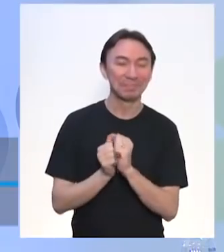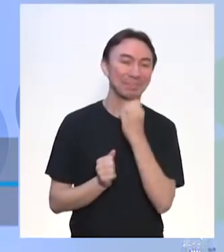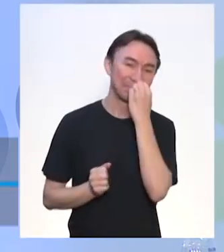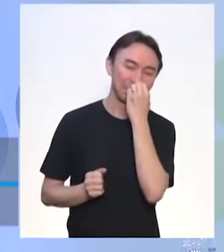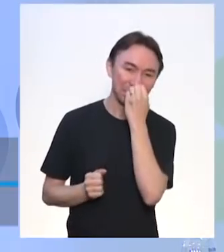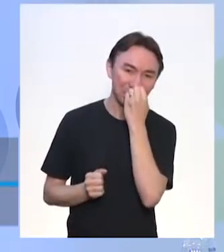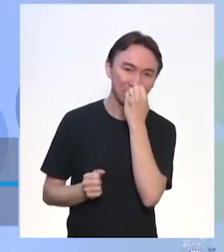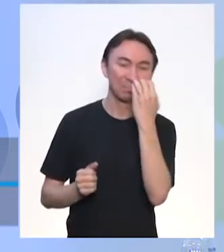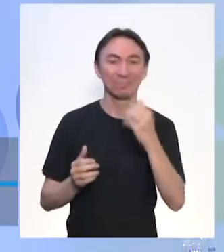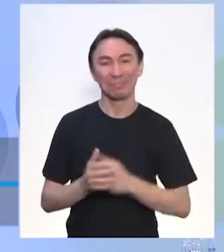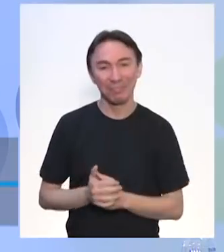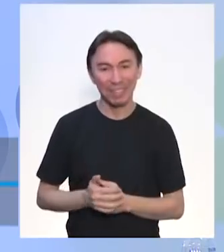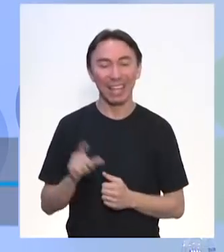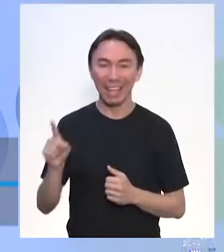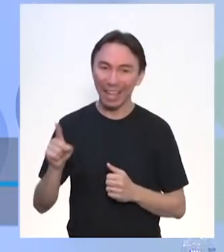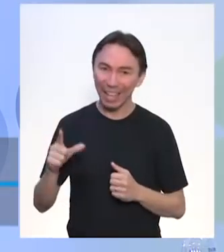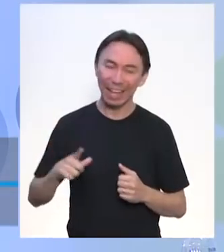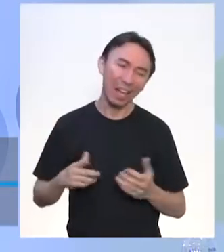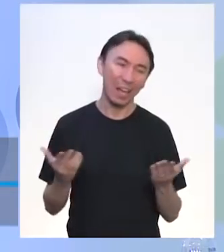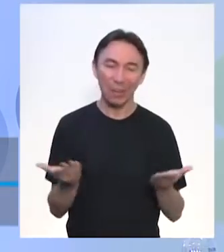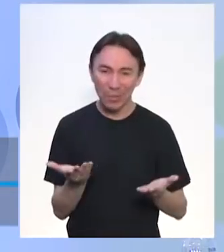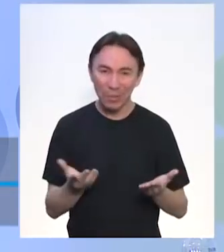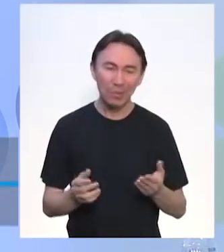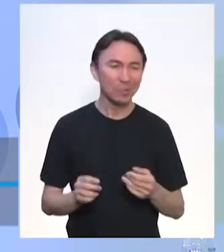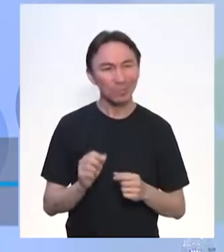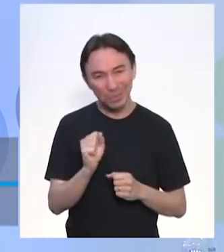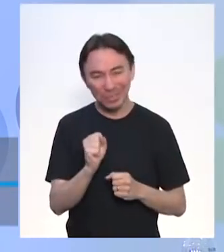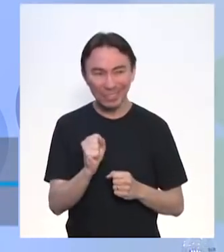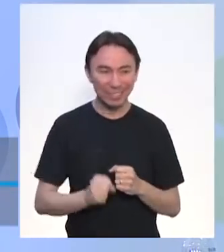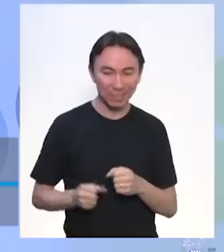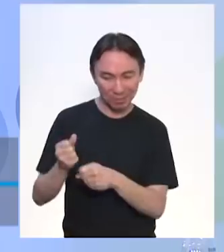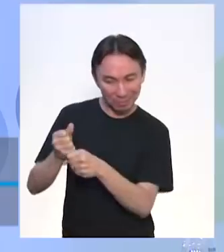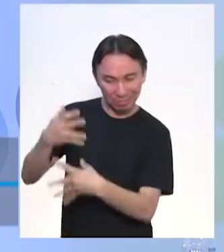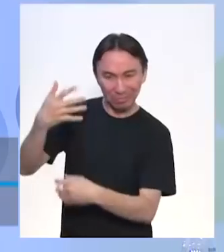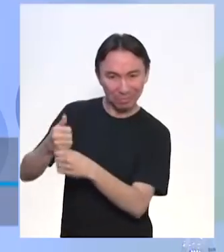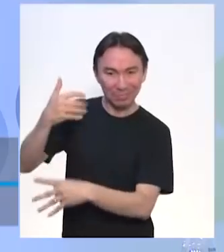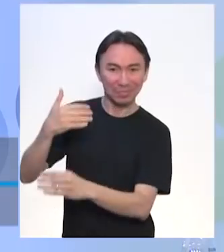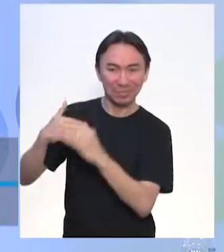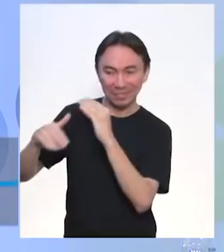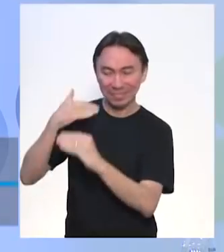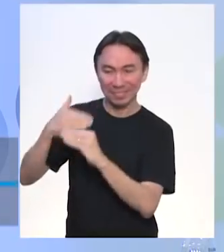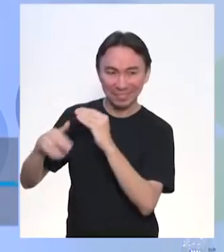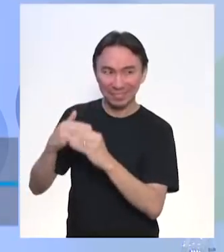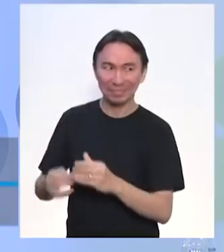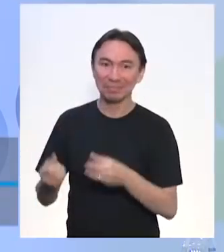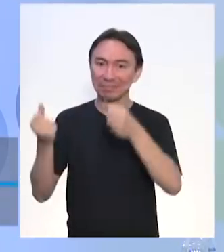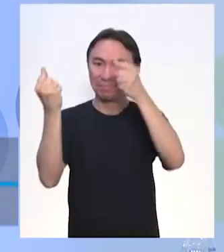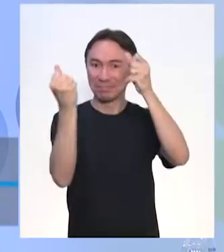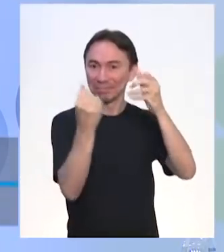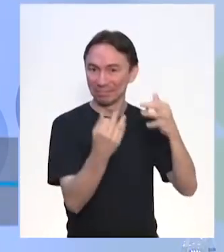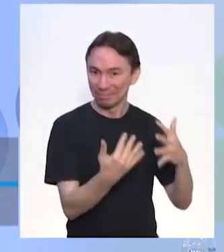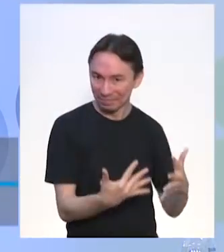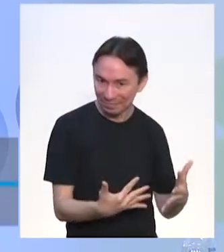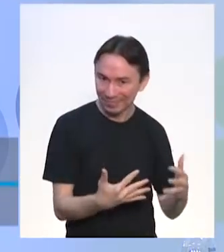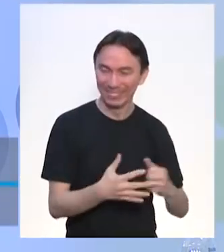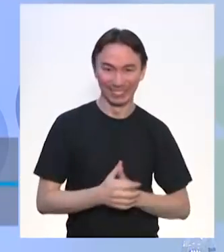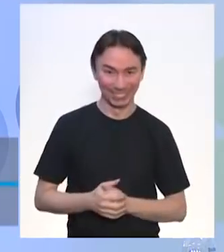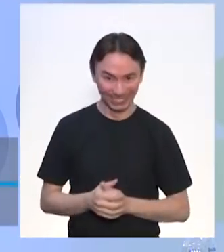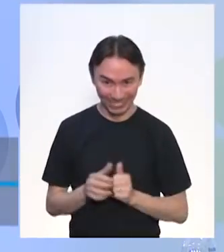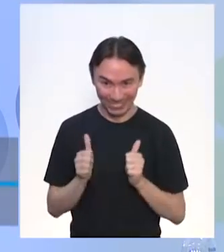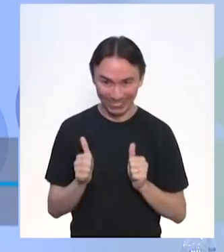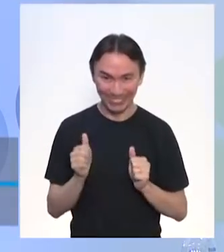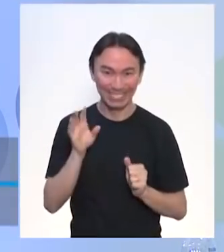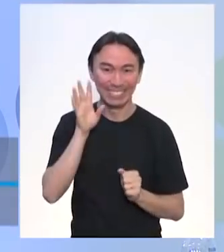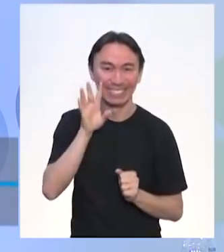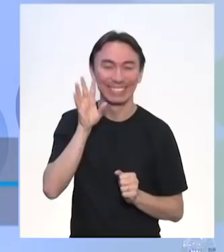um pouquinho assim um papel de mediadora, trazendo as respostas que vocês colocarem para a gente no chat. Legal? Bom, a